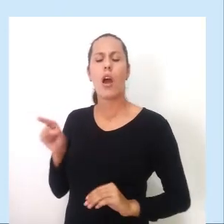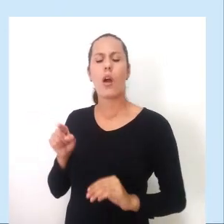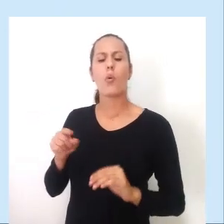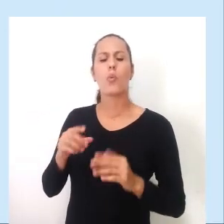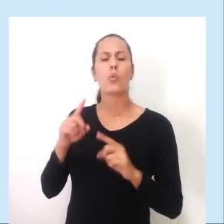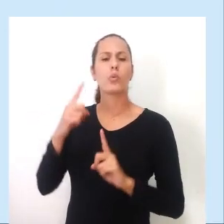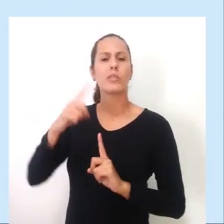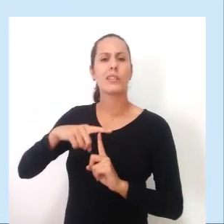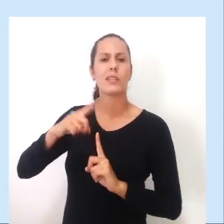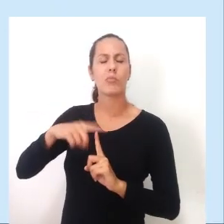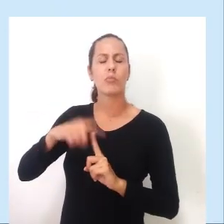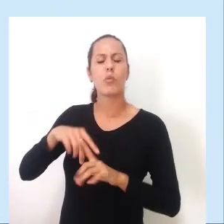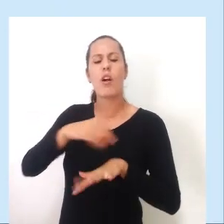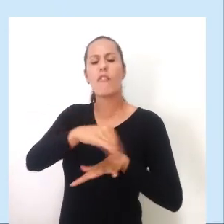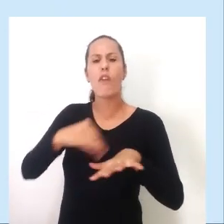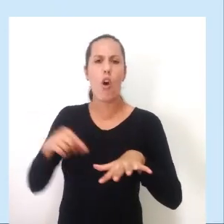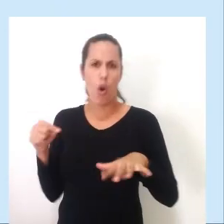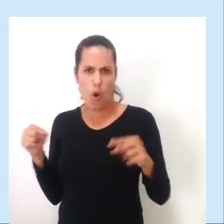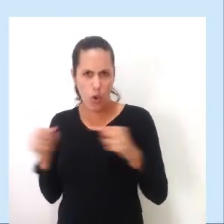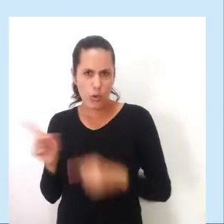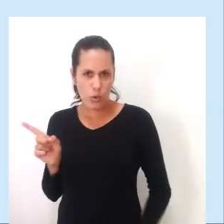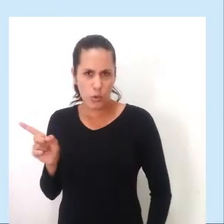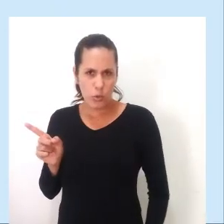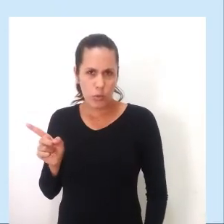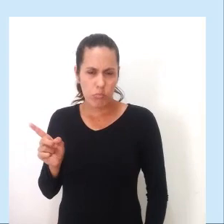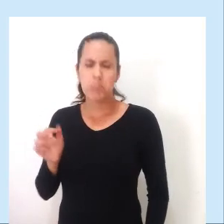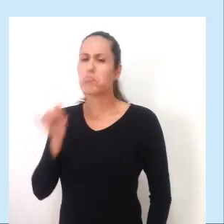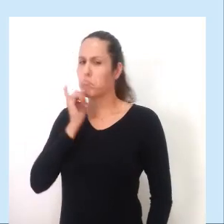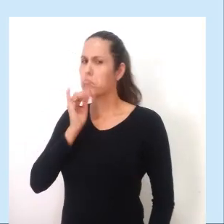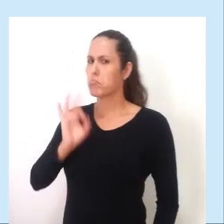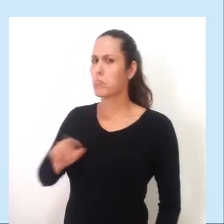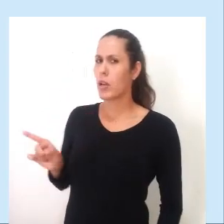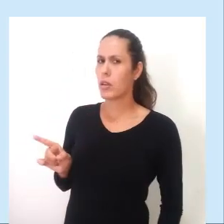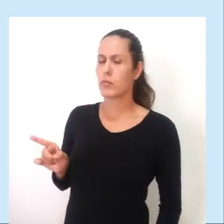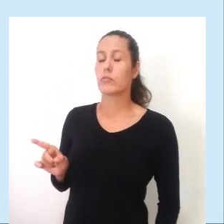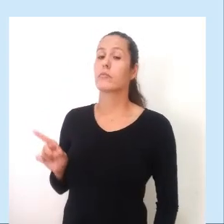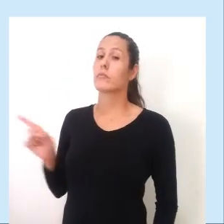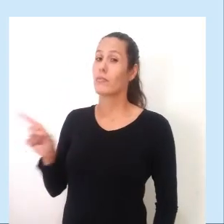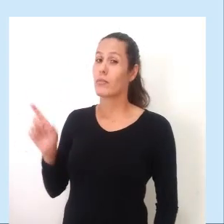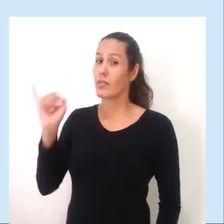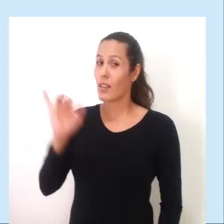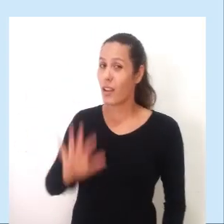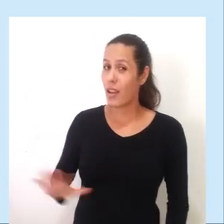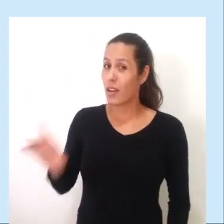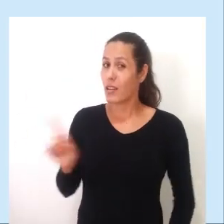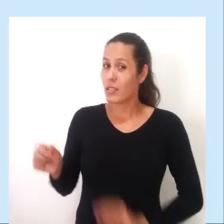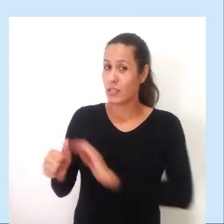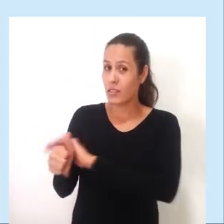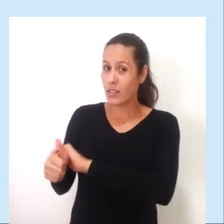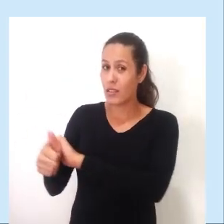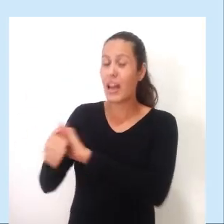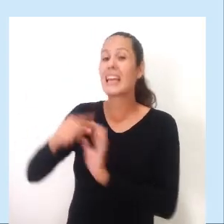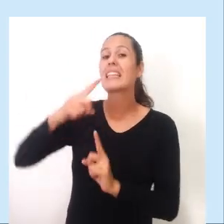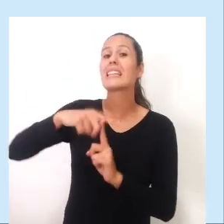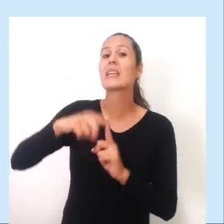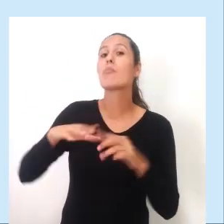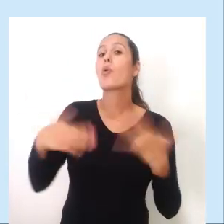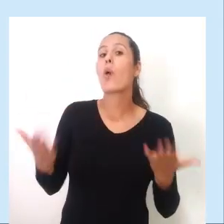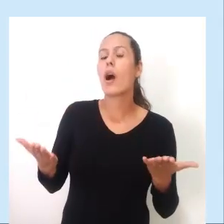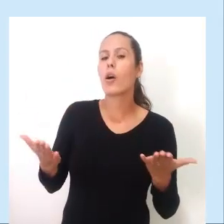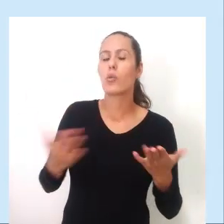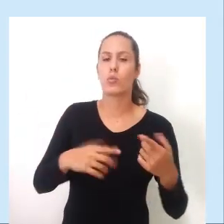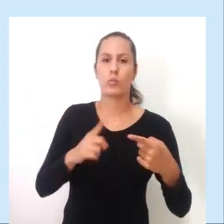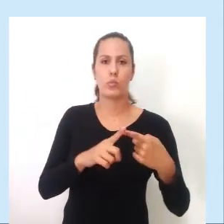ela é um fóssil. É um exemplo de fóssil. Essa imagem é um exemplo de fóssil. Esse fóssil é do